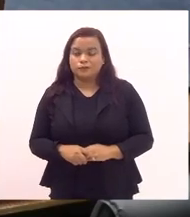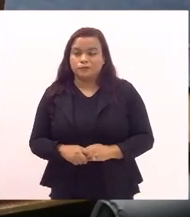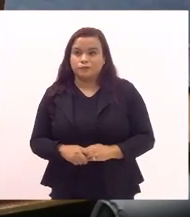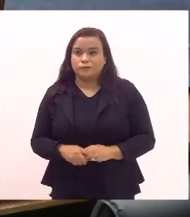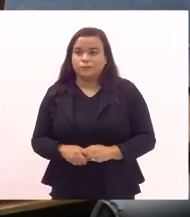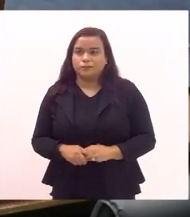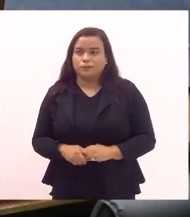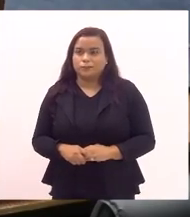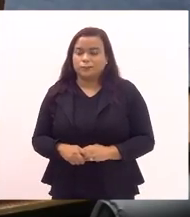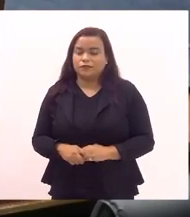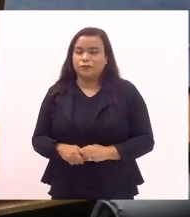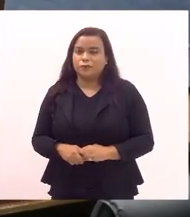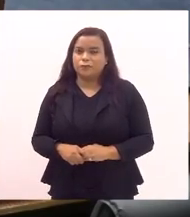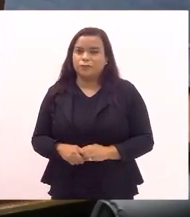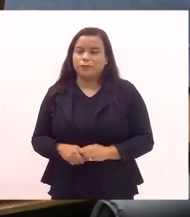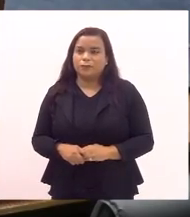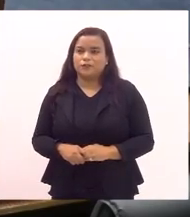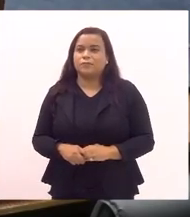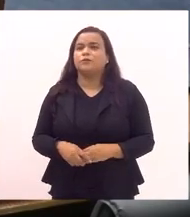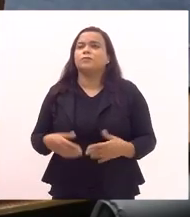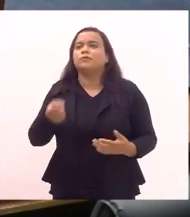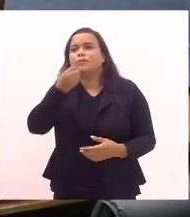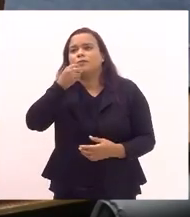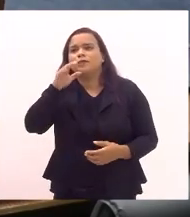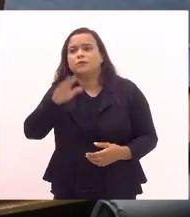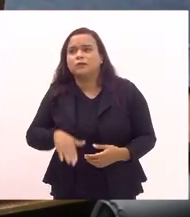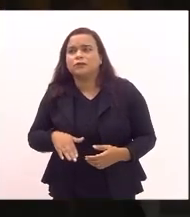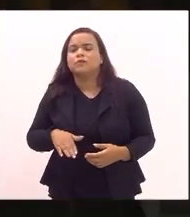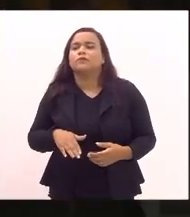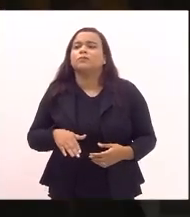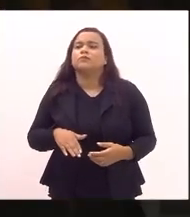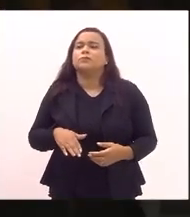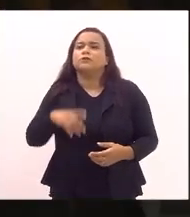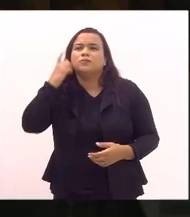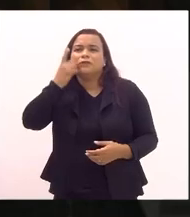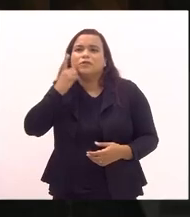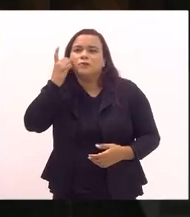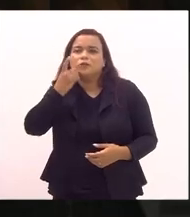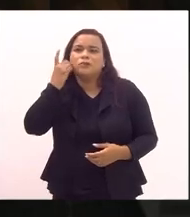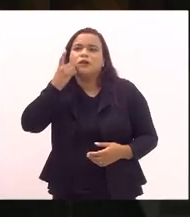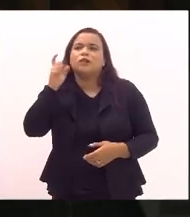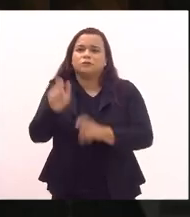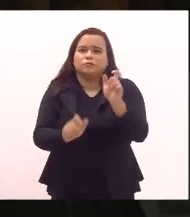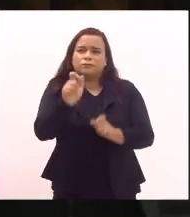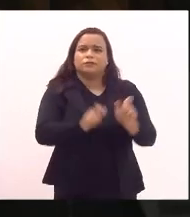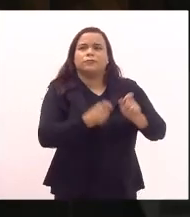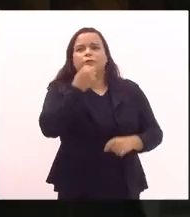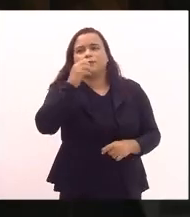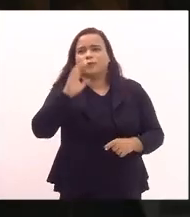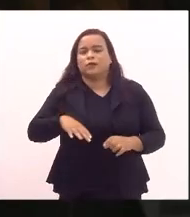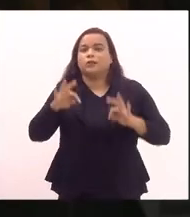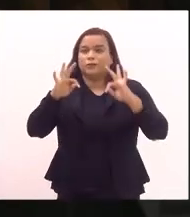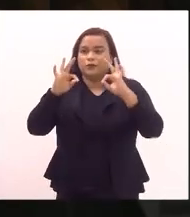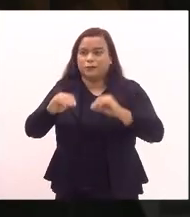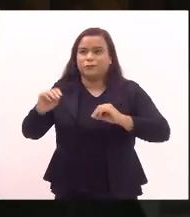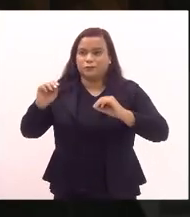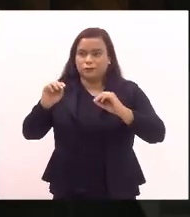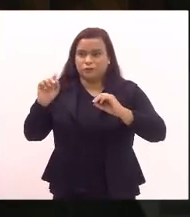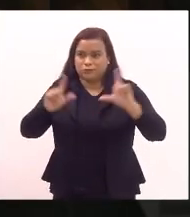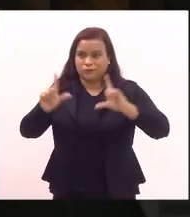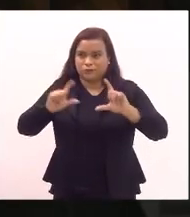oi oi Oi boa tarde deputados deputados Boa tarde a todos aqueles que nos assistem na tv alerj